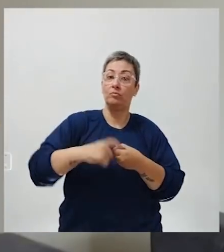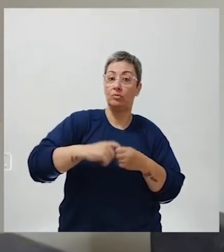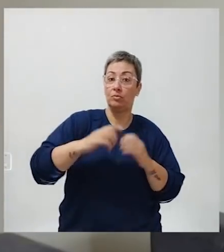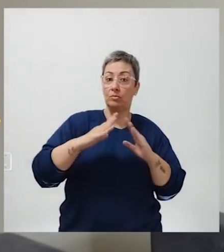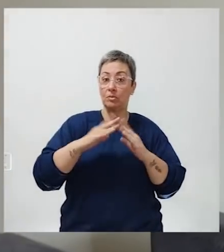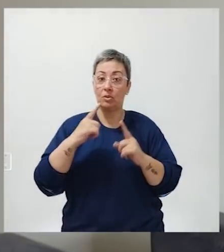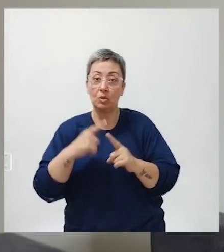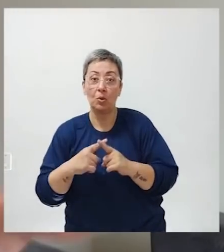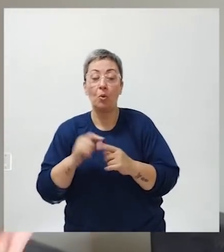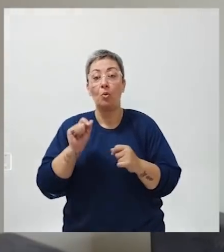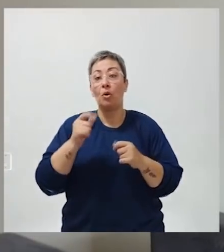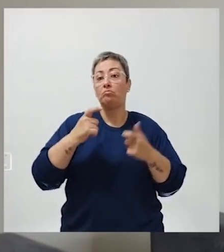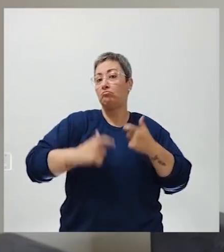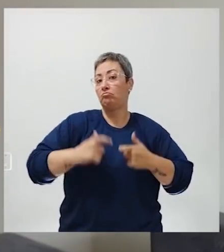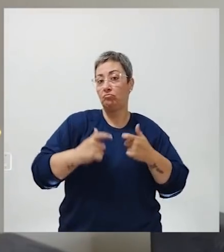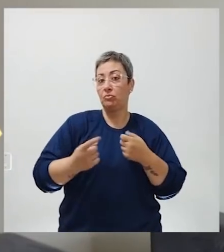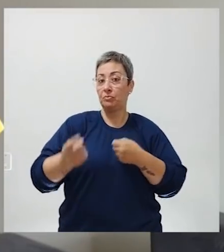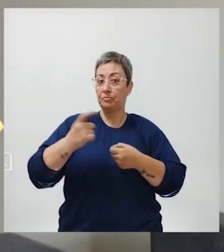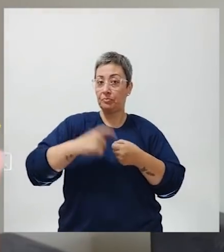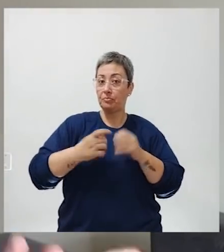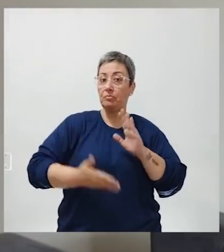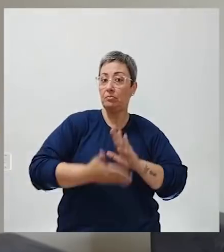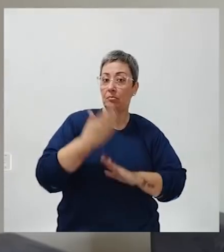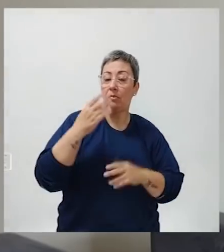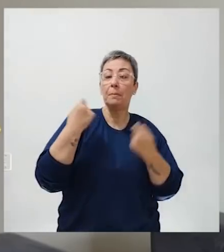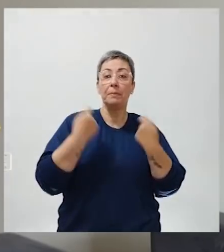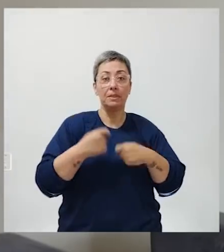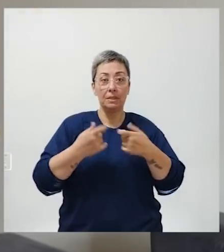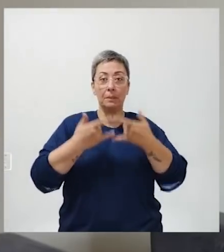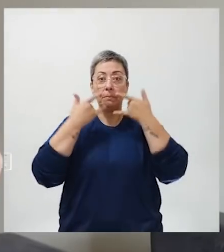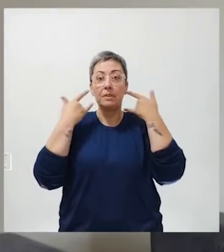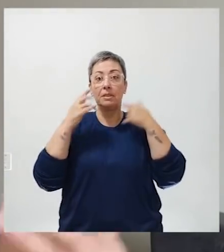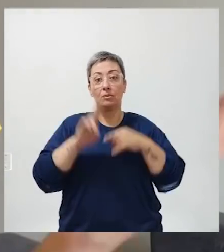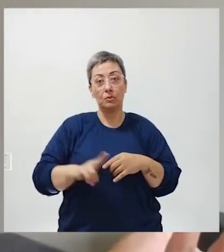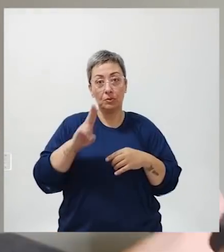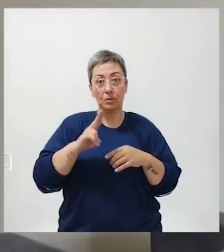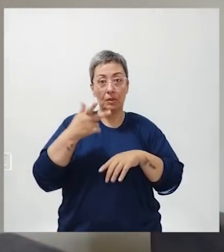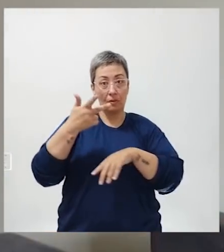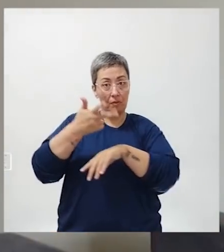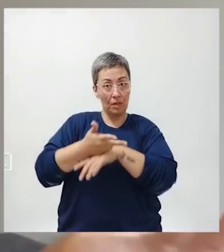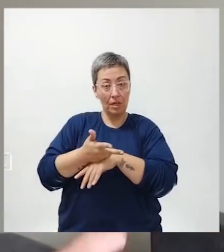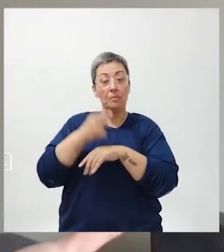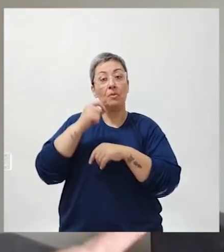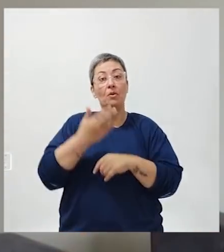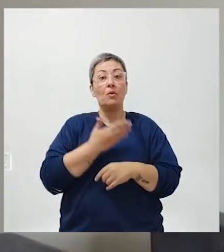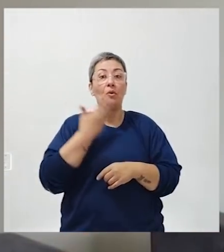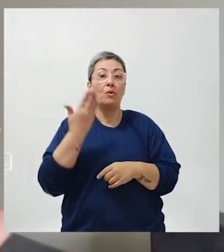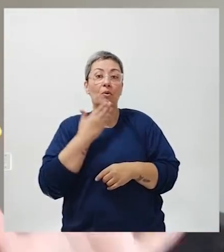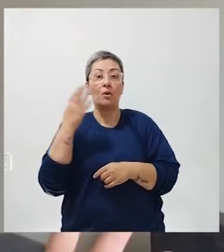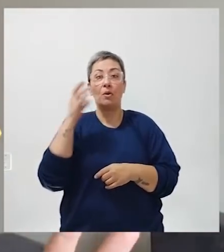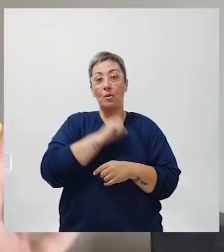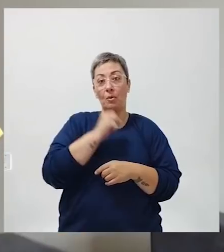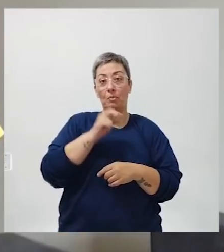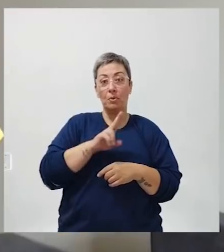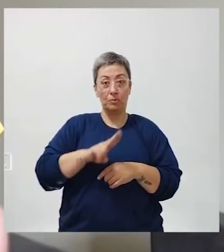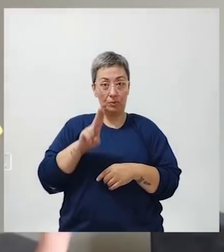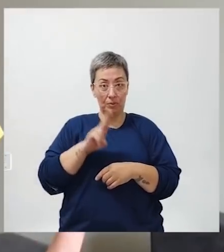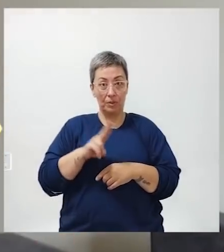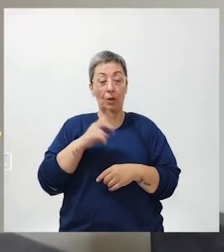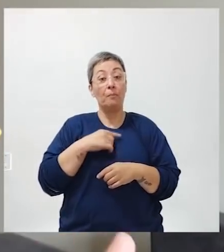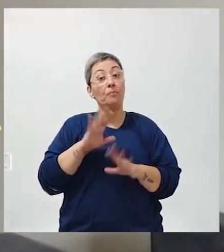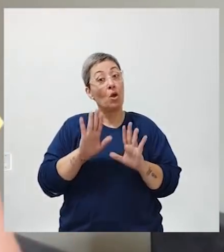para a igreja, se você estiver voltando para algum lugar que você precisa sair, use a máscara. E aqui tá um vídeo mostrando para você bem fácil, bem rapidinho